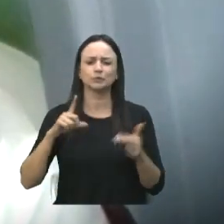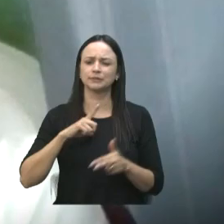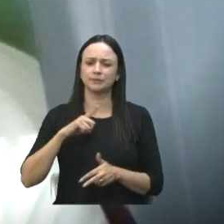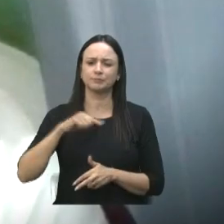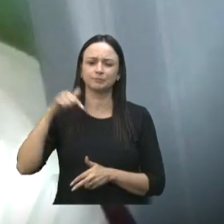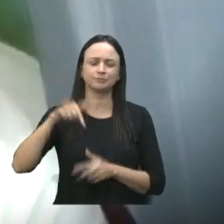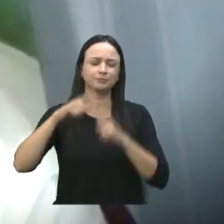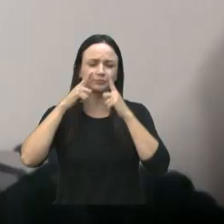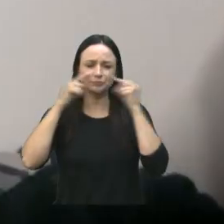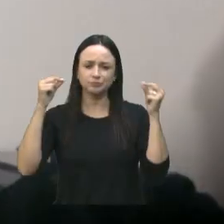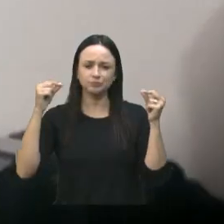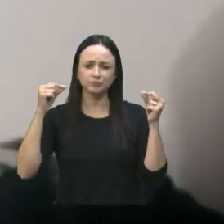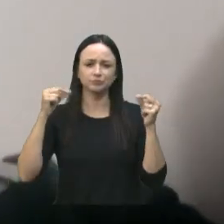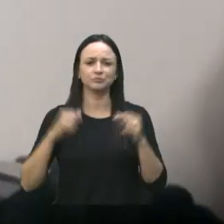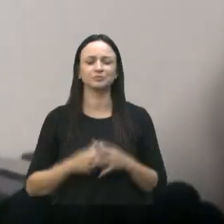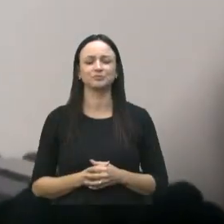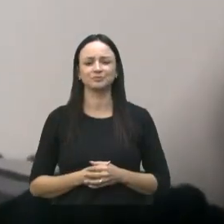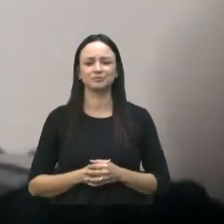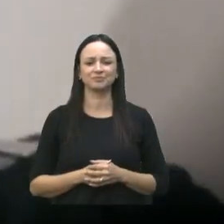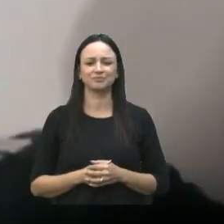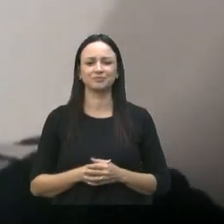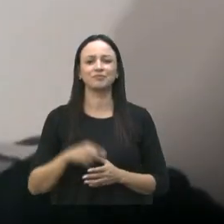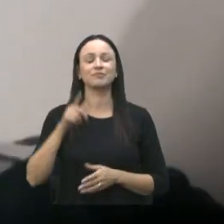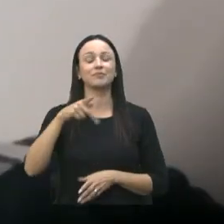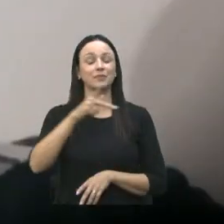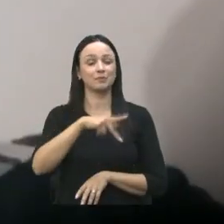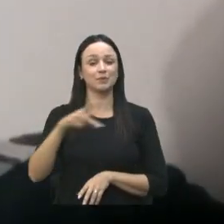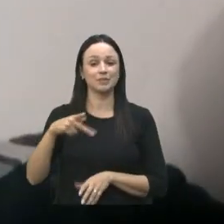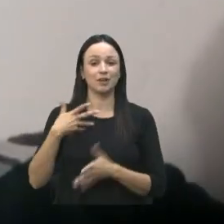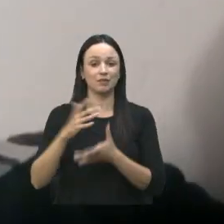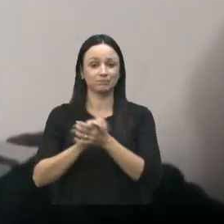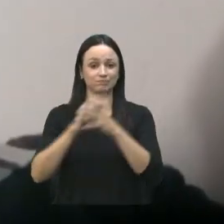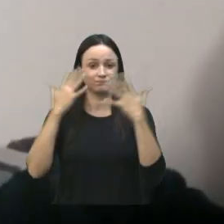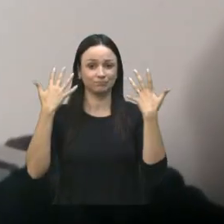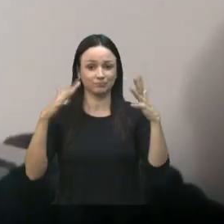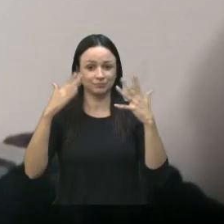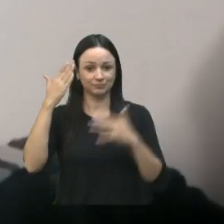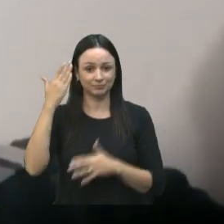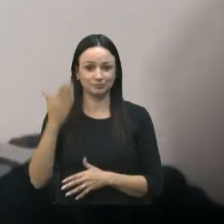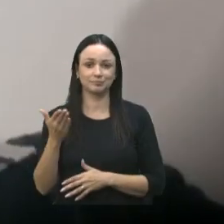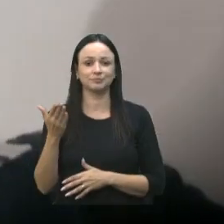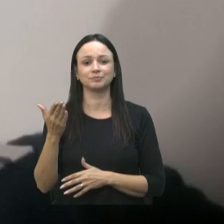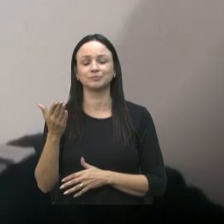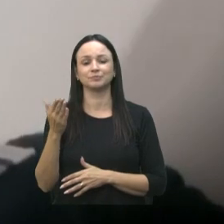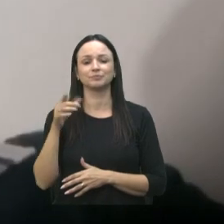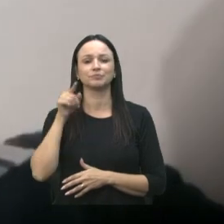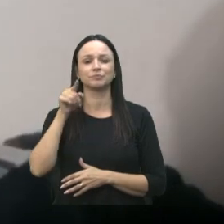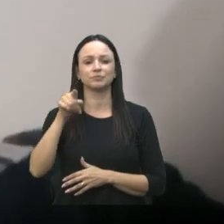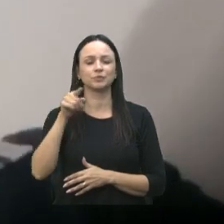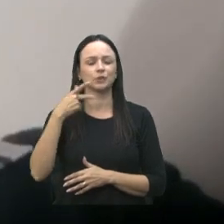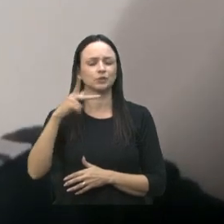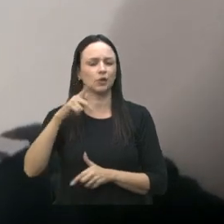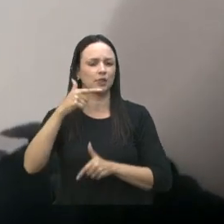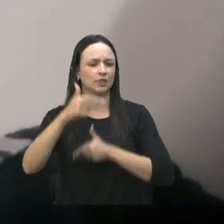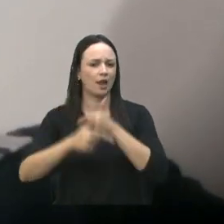e adjacências. Mestre, só quero parabenizar, tá, você pelo seu